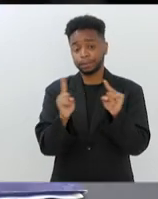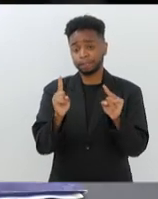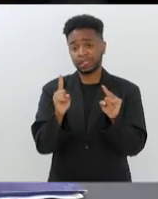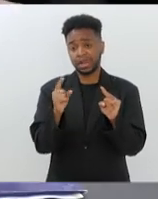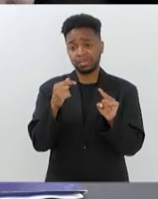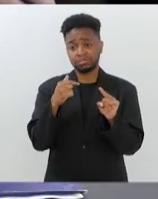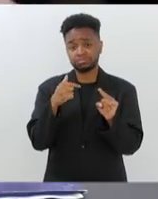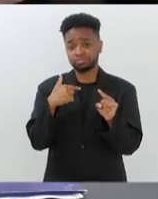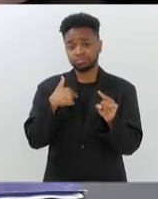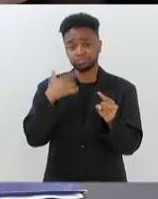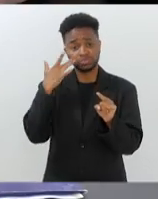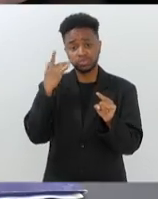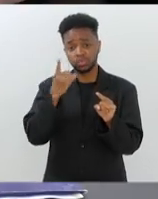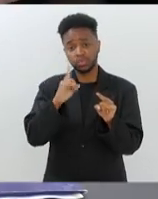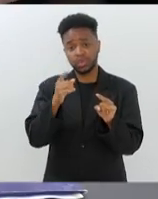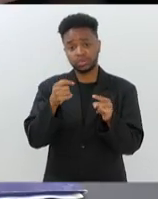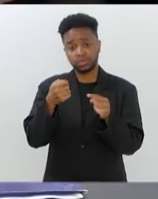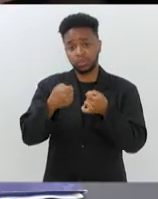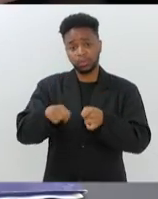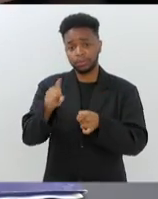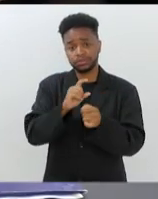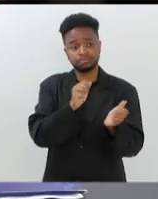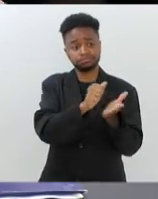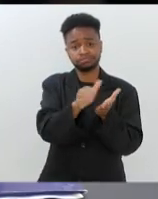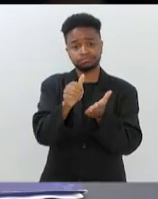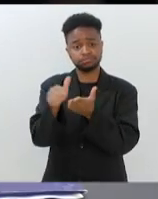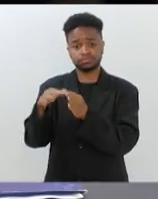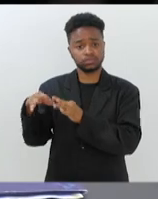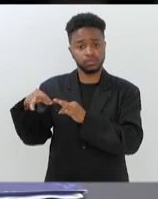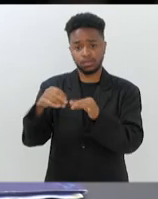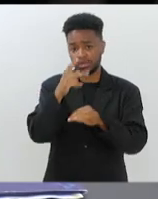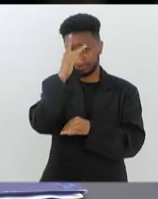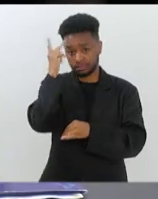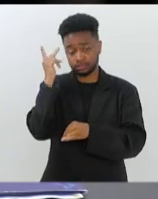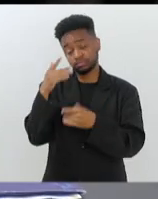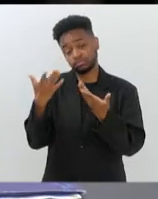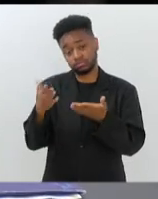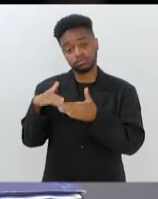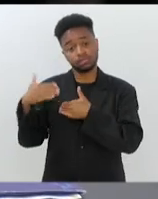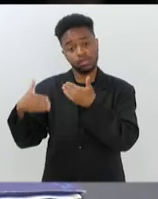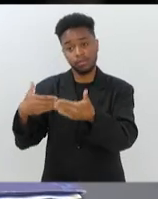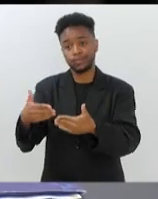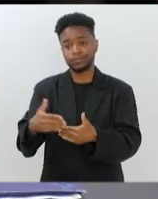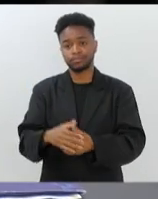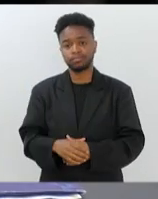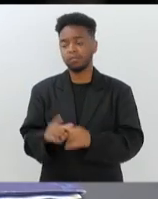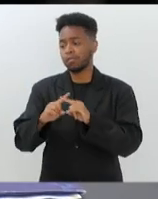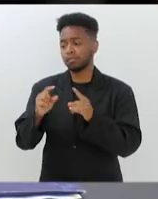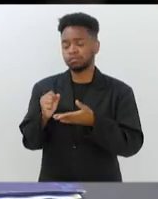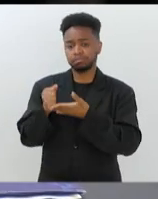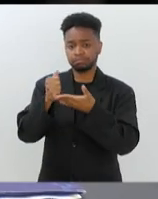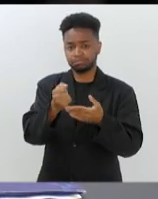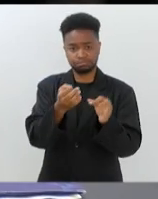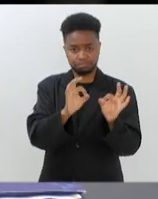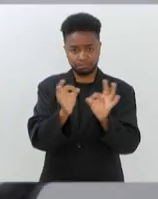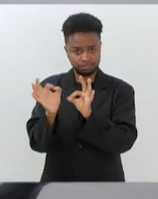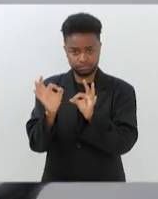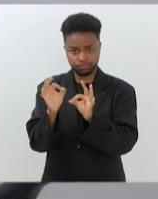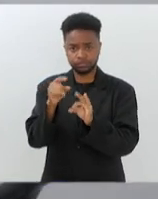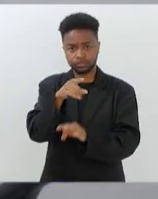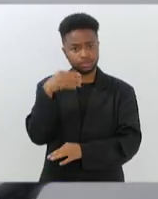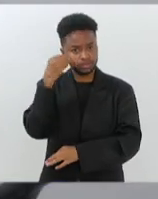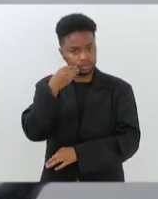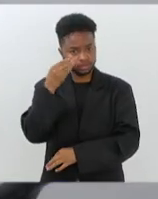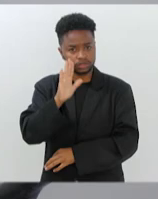demitir toda a equipe foi deu oportunidade para que mantivessem lá e ao longo do tempo a gente foi o sen não levou nenhum profissional o senhor que é experiente na comunicação não